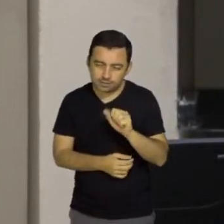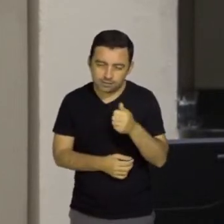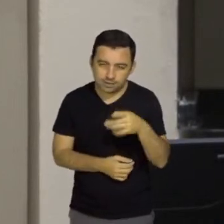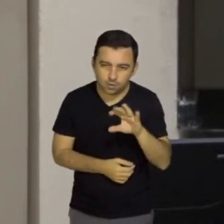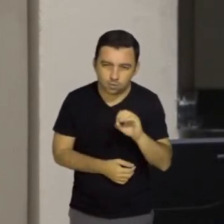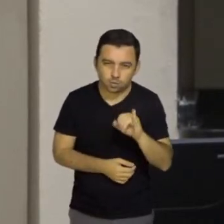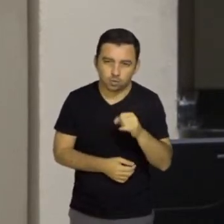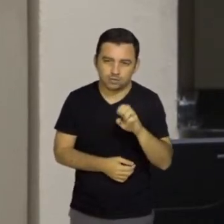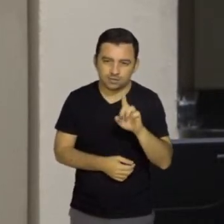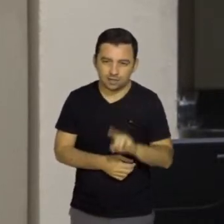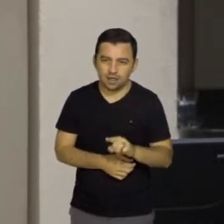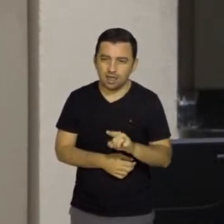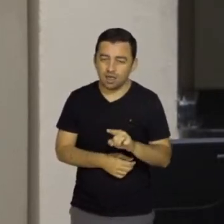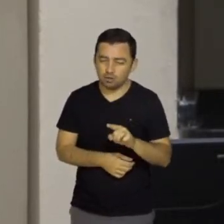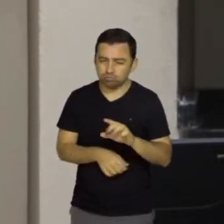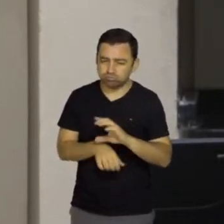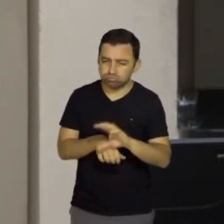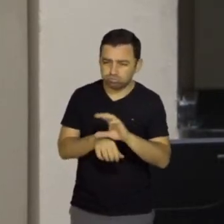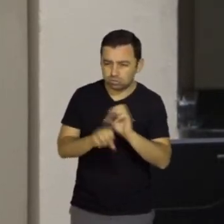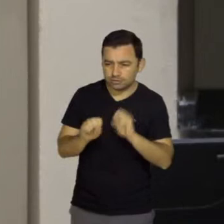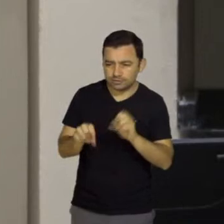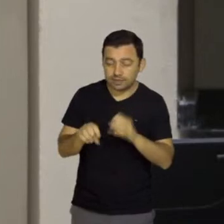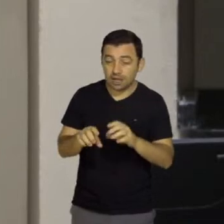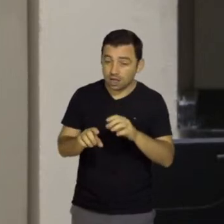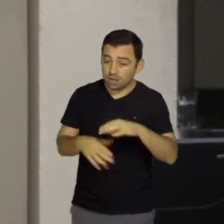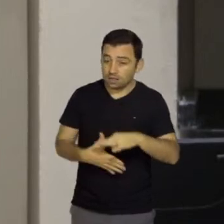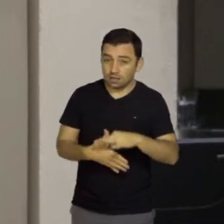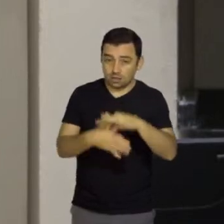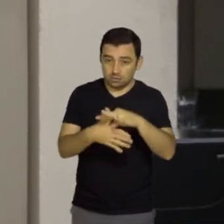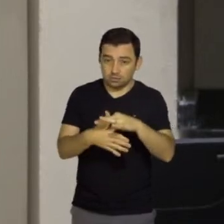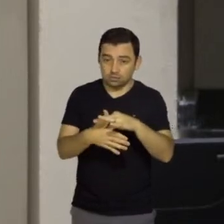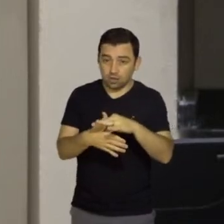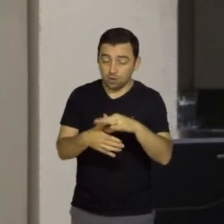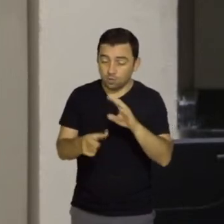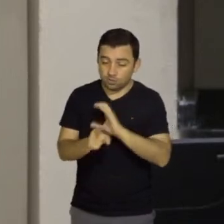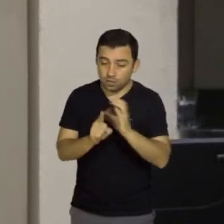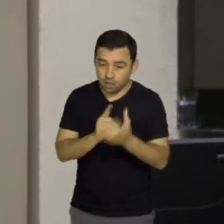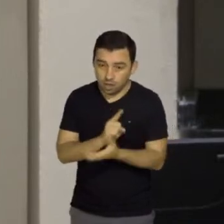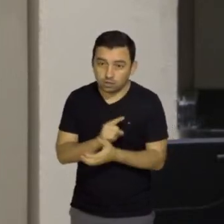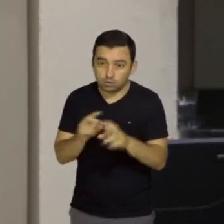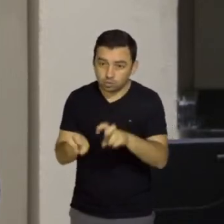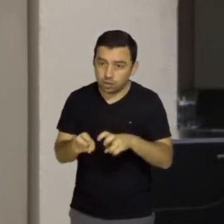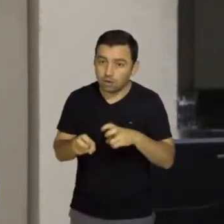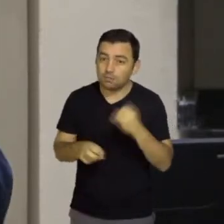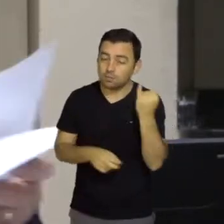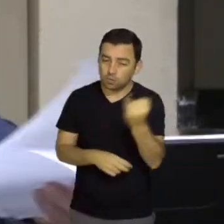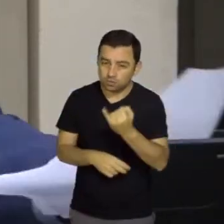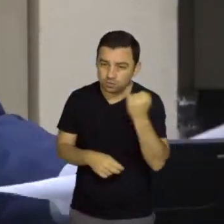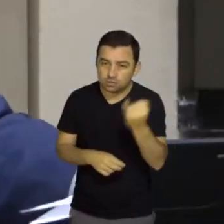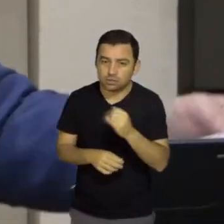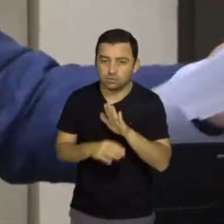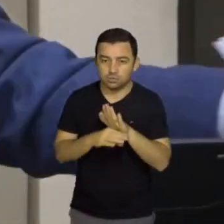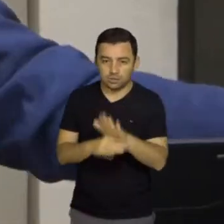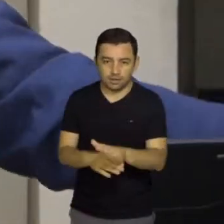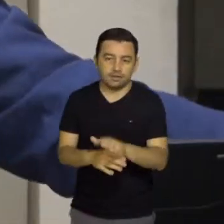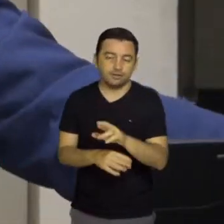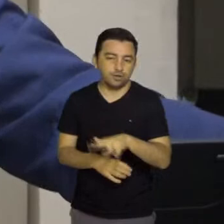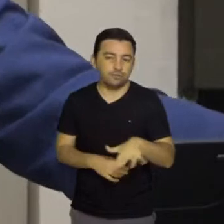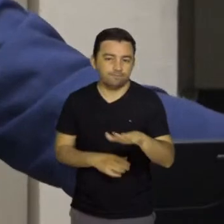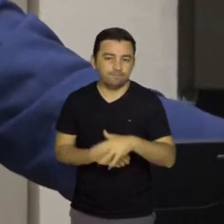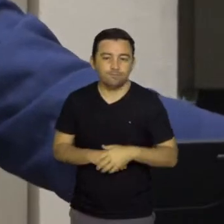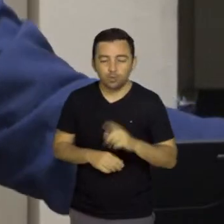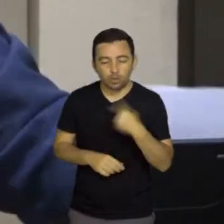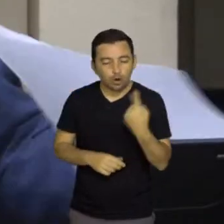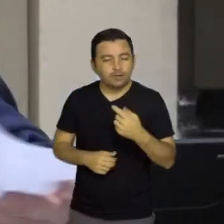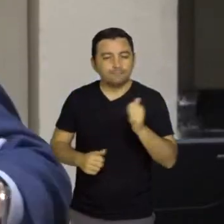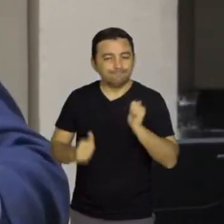com a capacitação de jovens para exercer liderança na comunidade rural, será um diferencial para a região. Então, nós estávamos todos